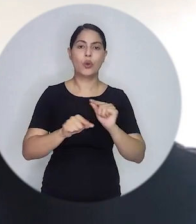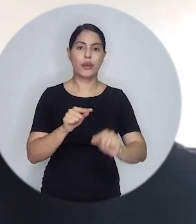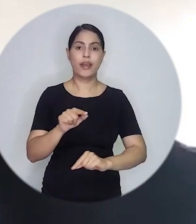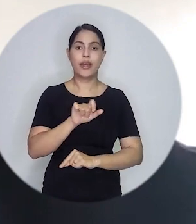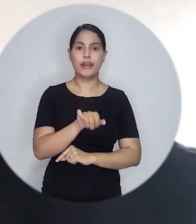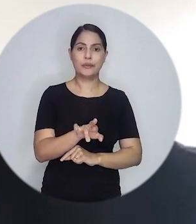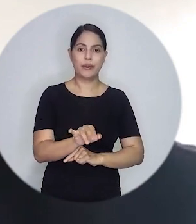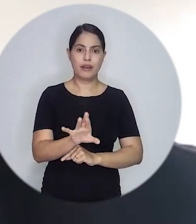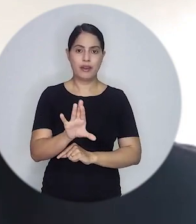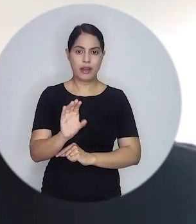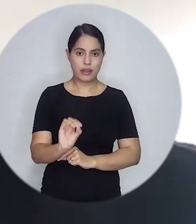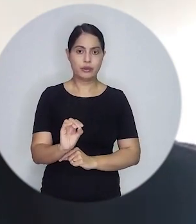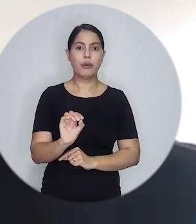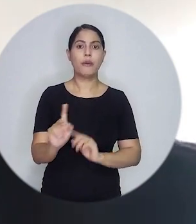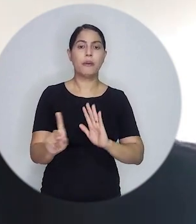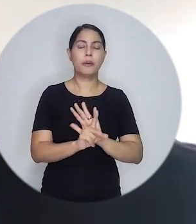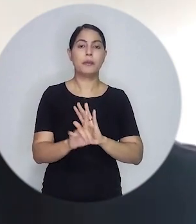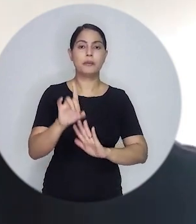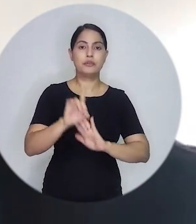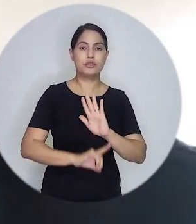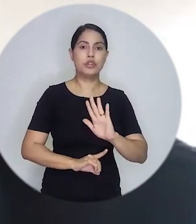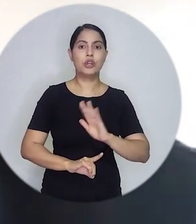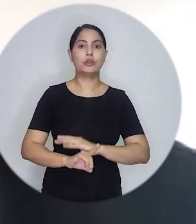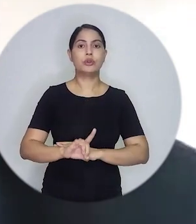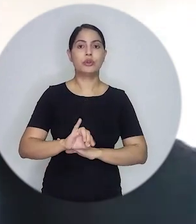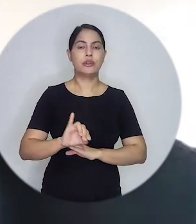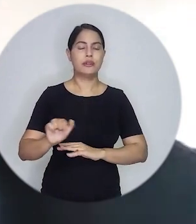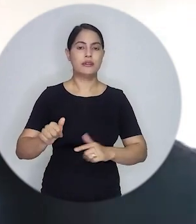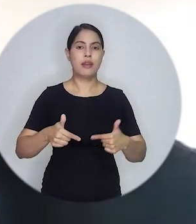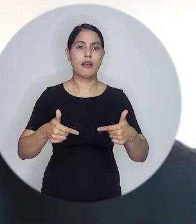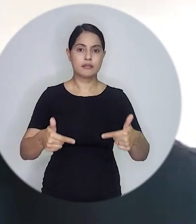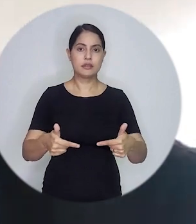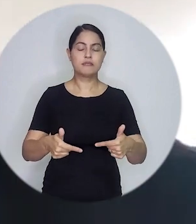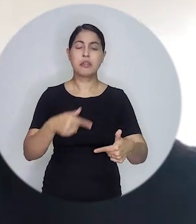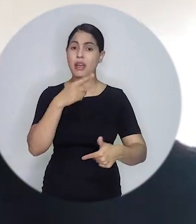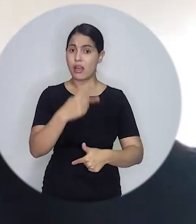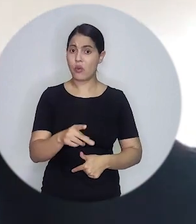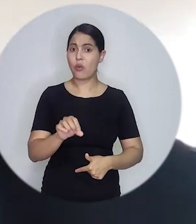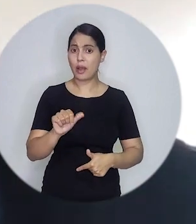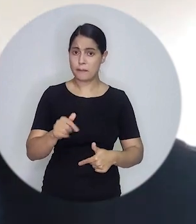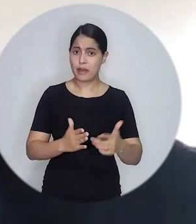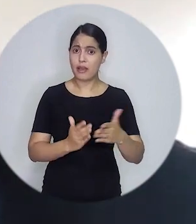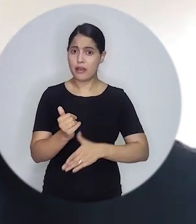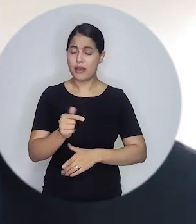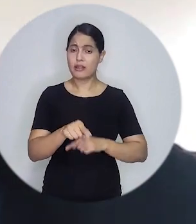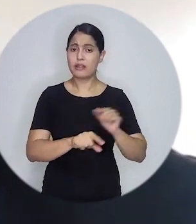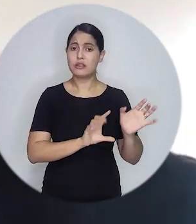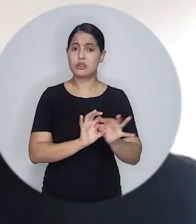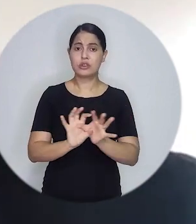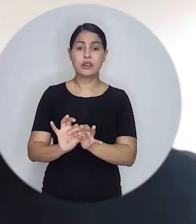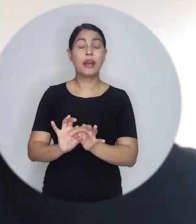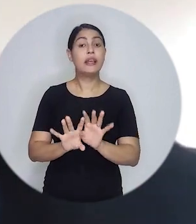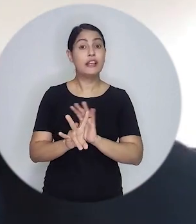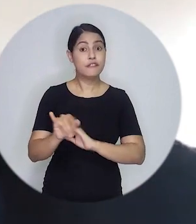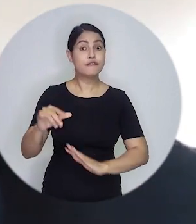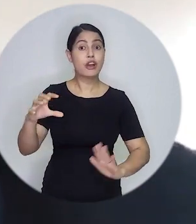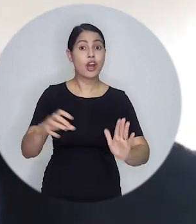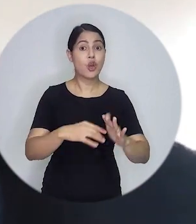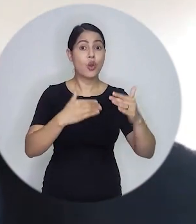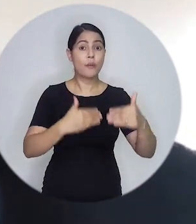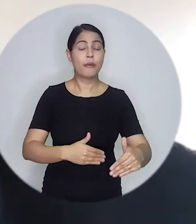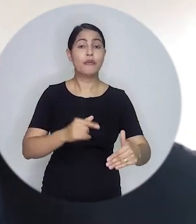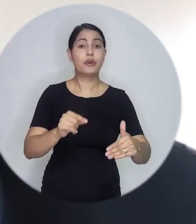inteligência artificial e direito digital, que a OAB também vai se empenhar em aprovar esse anuário, e o concurso